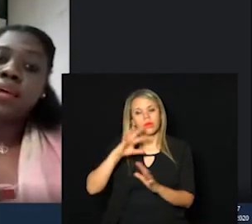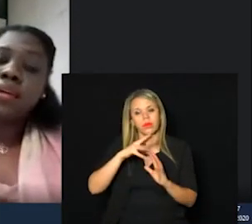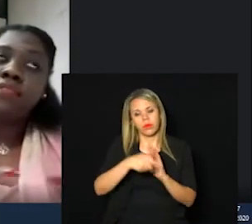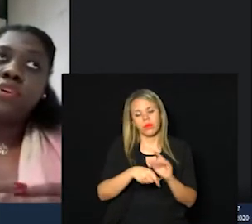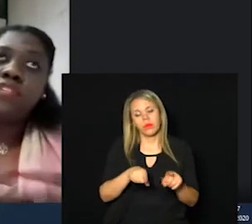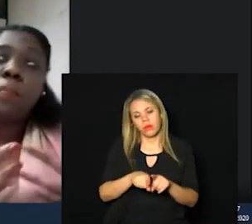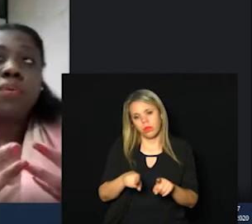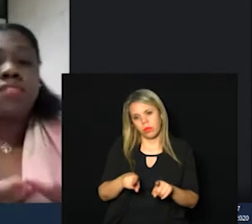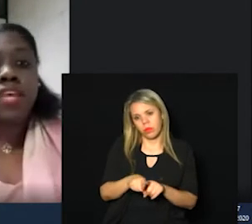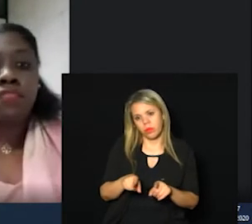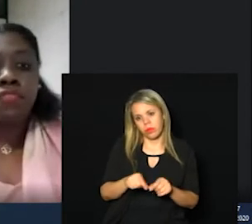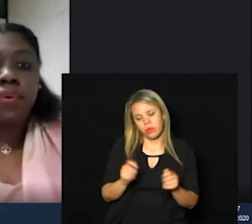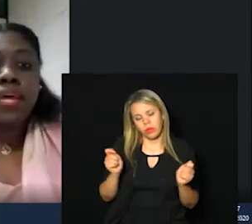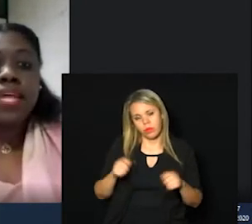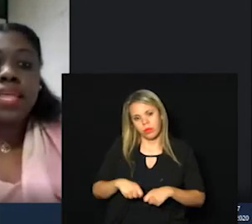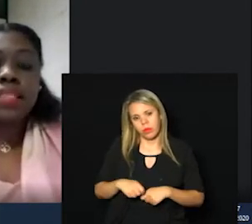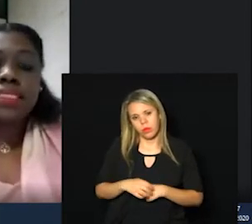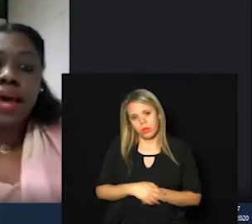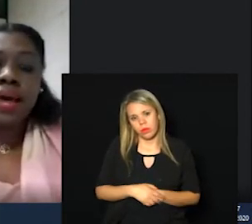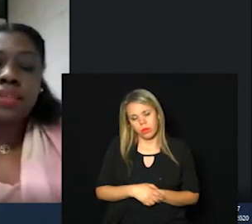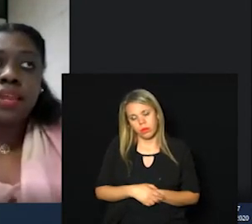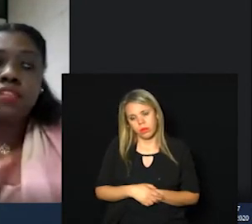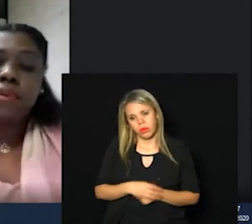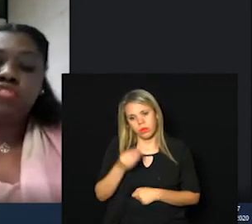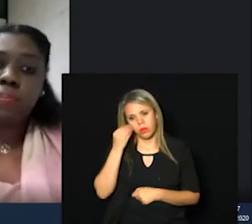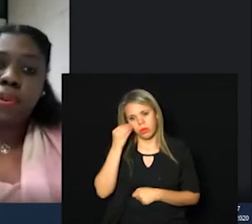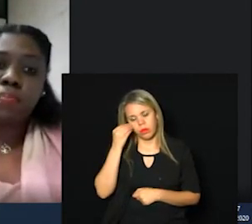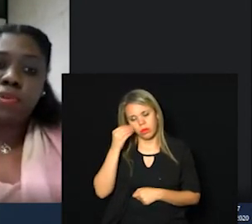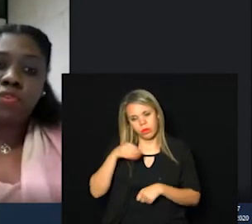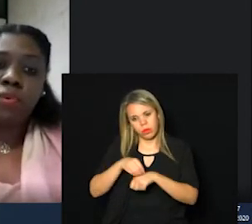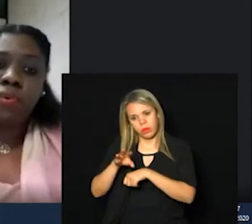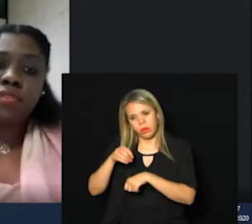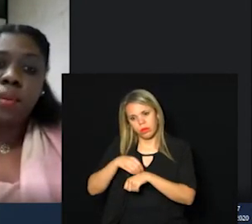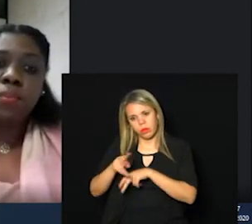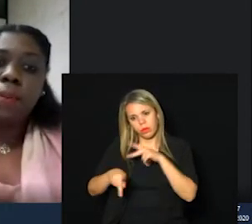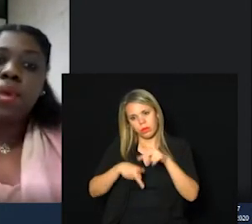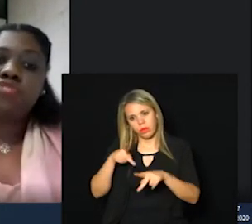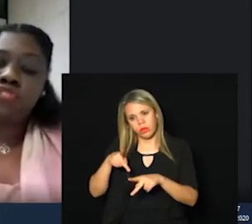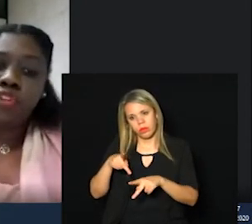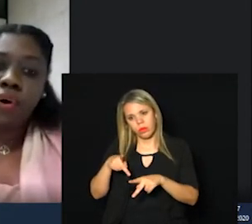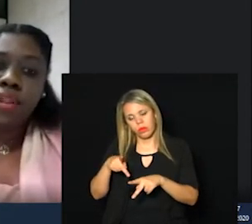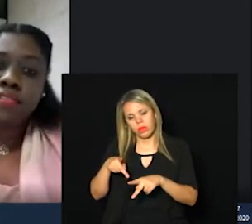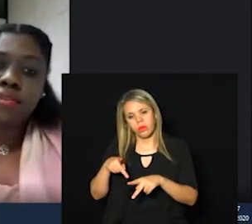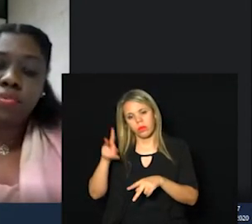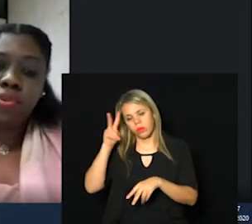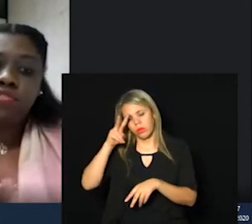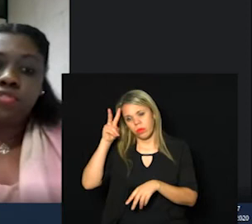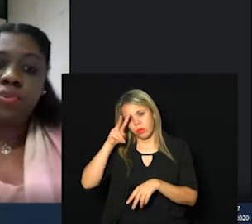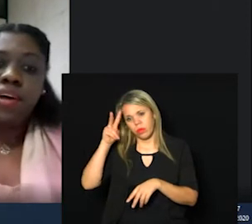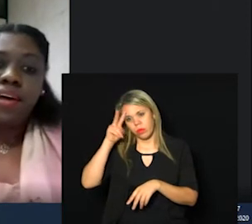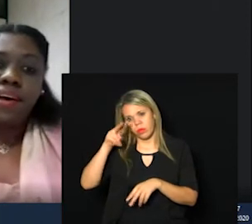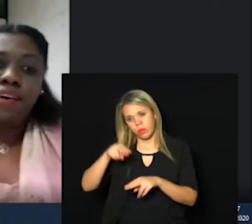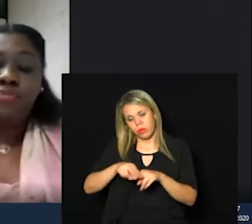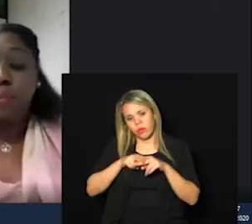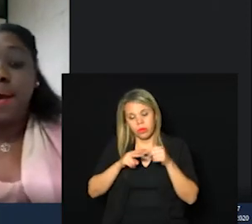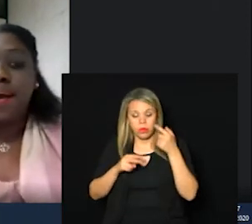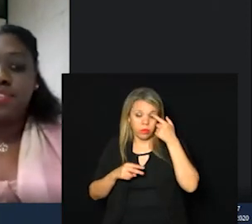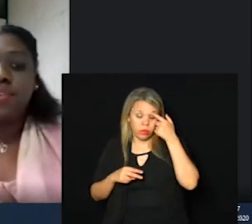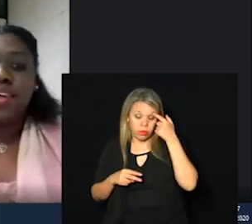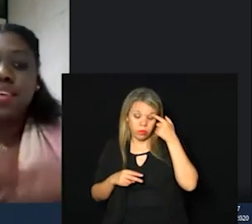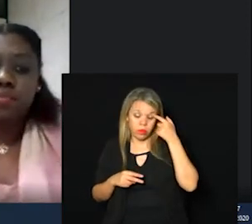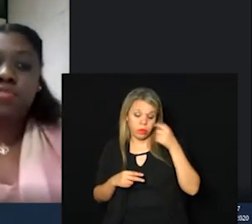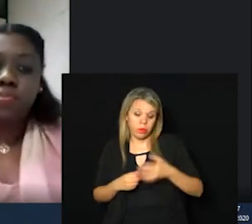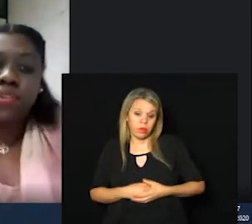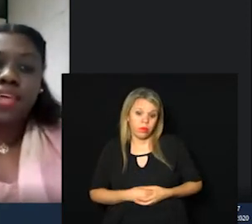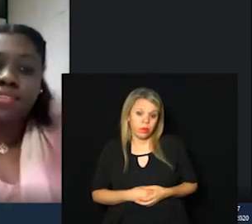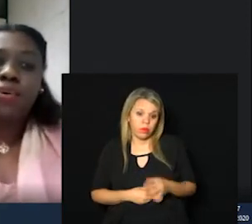queria que fosse possível tentar transmitir para as pessoas, por meio de histórias, por isso o formato, né,